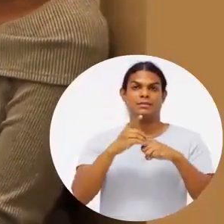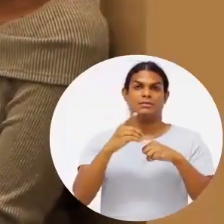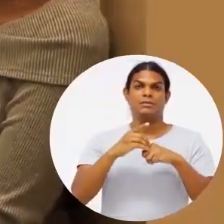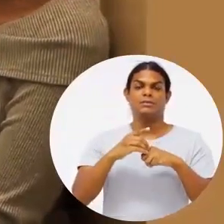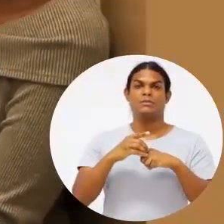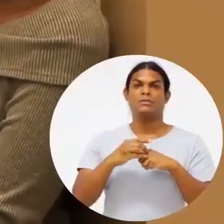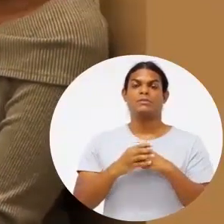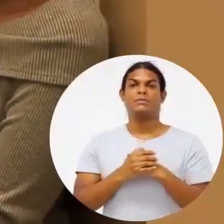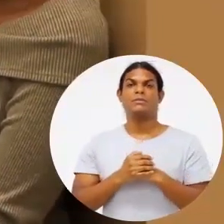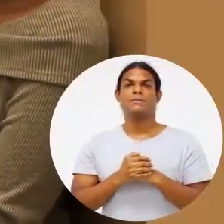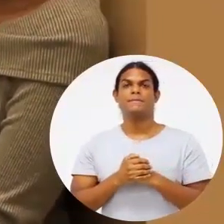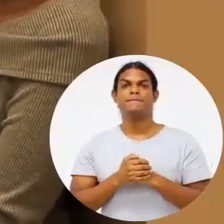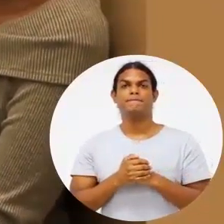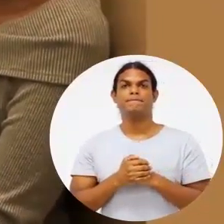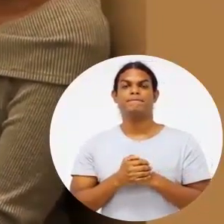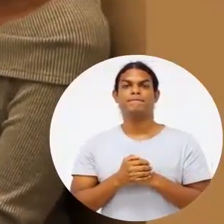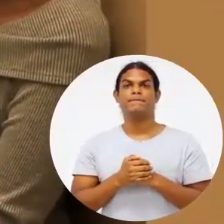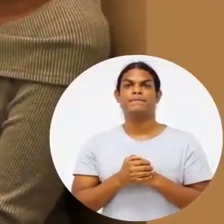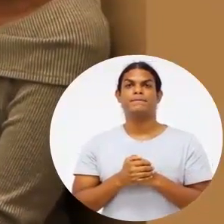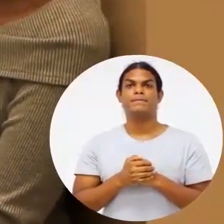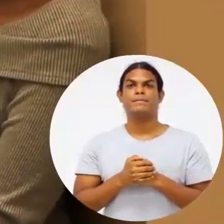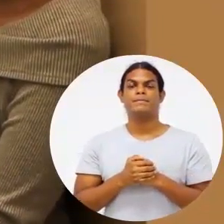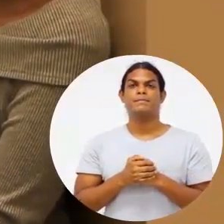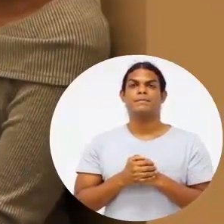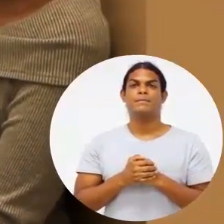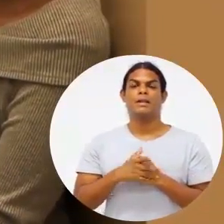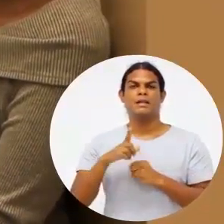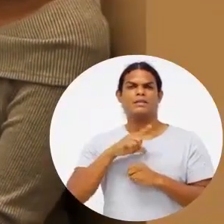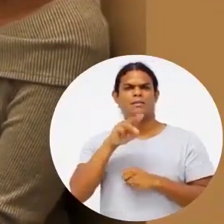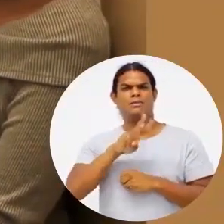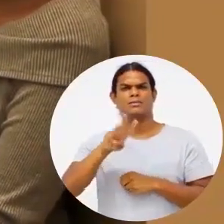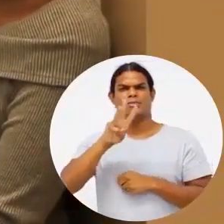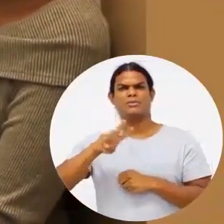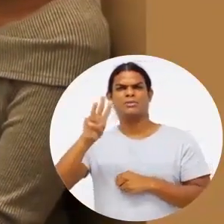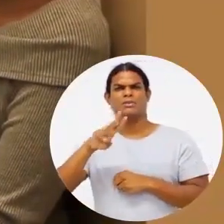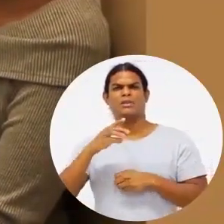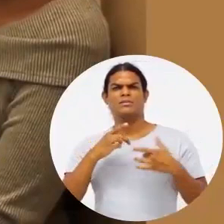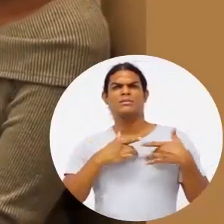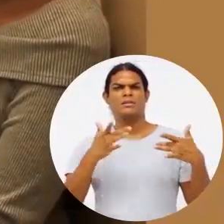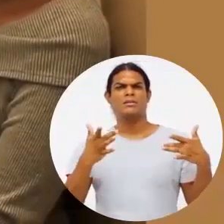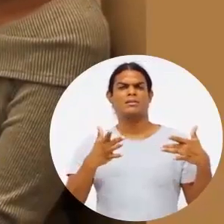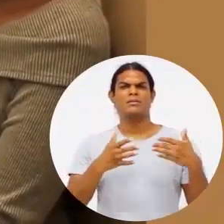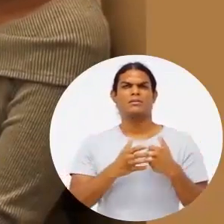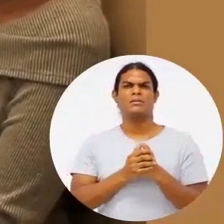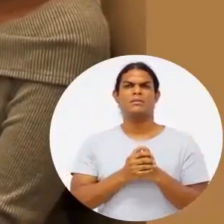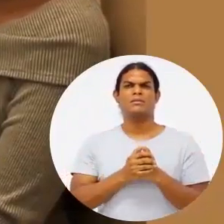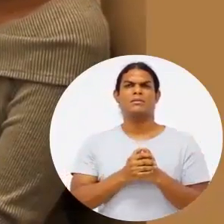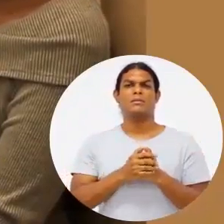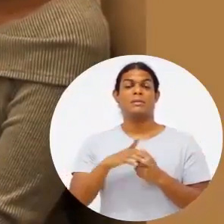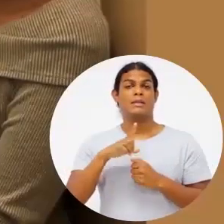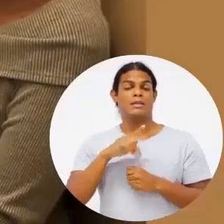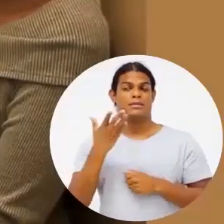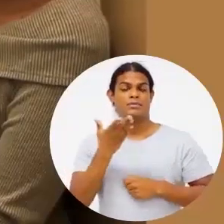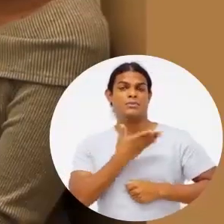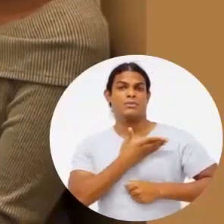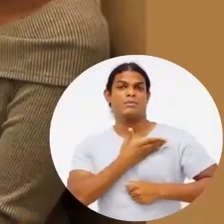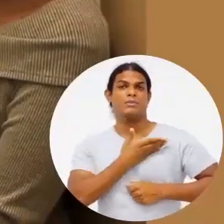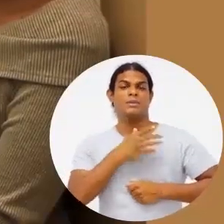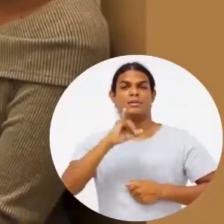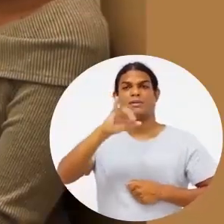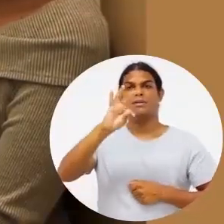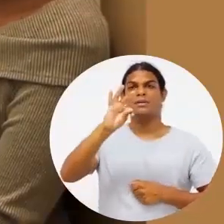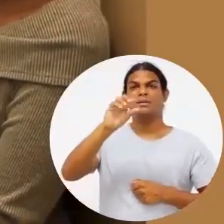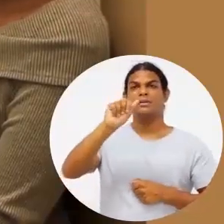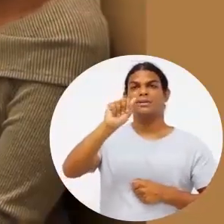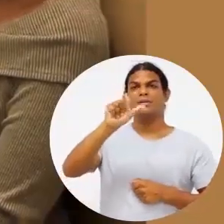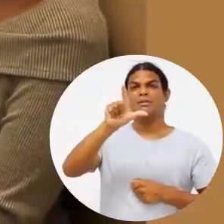doutorado e ela teve assim um insight muito legal no trabalho dela, né? Temos uma colega italiana, uma